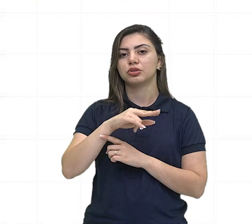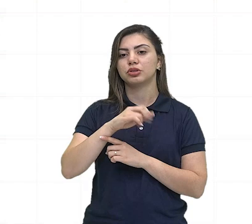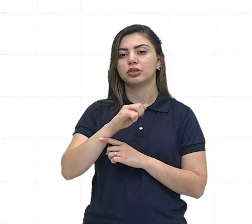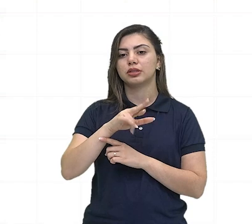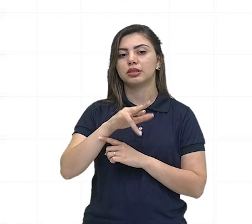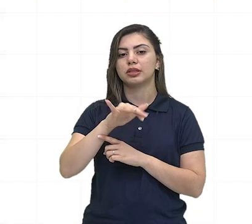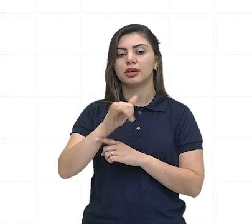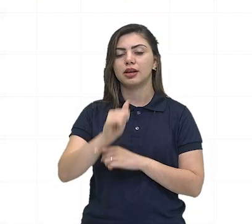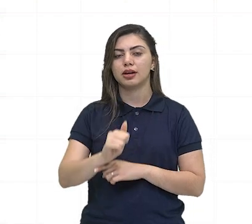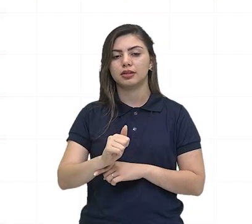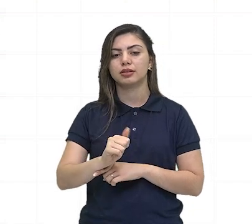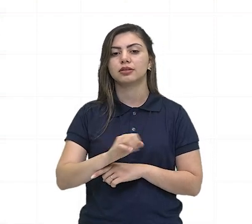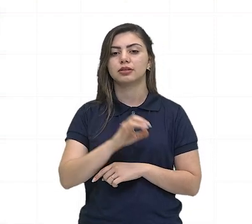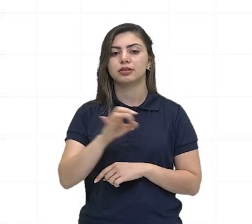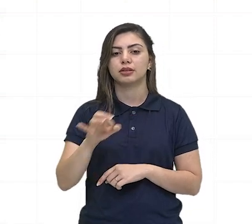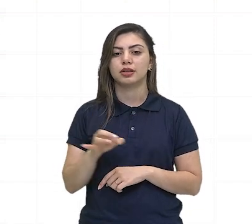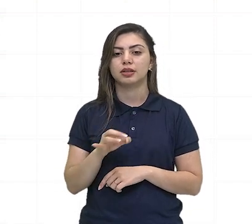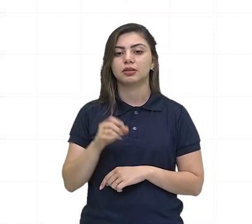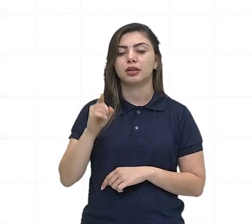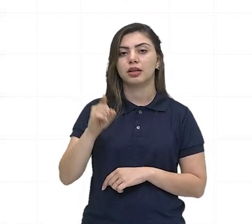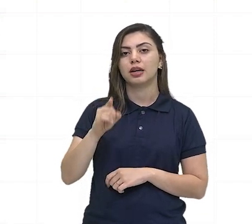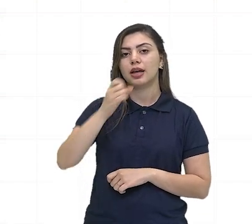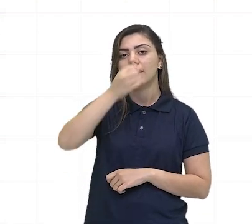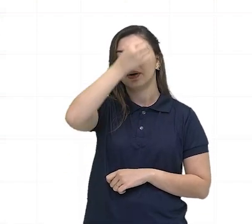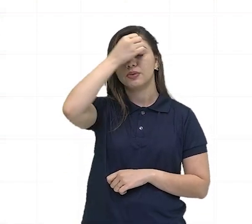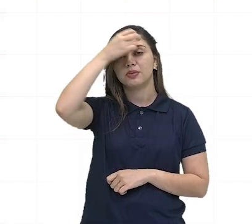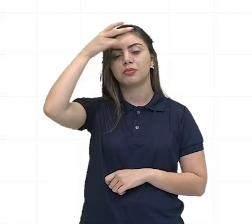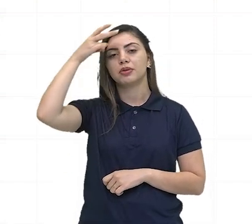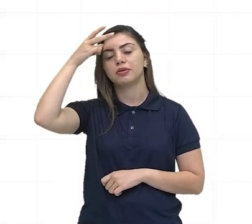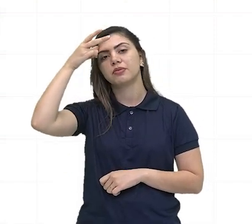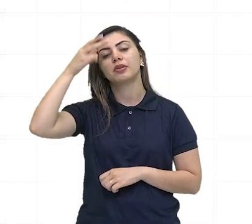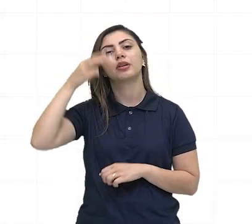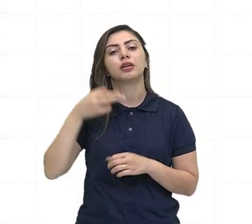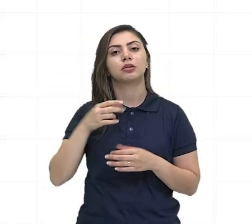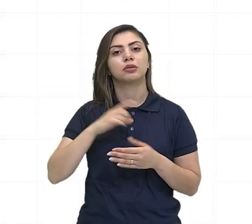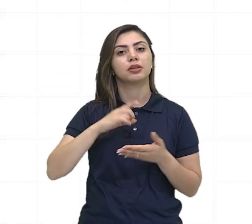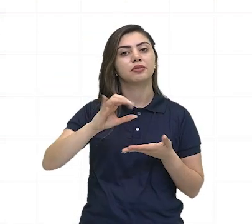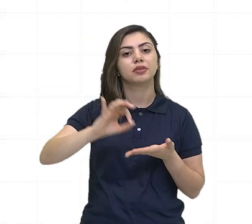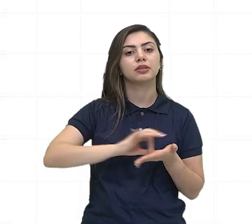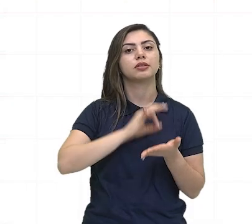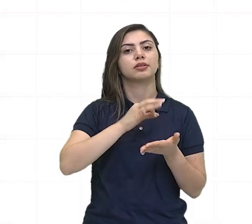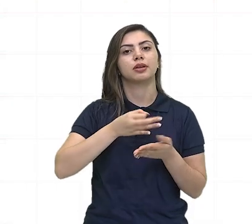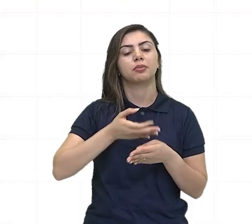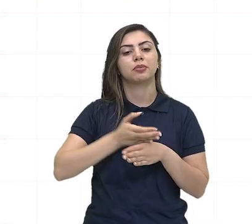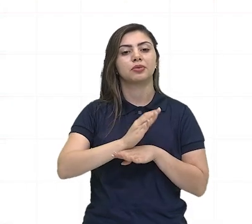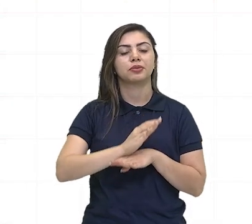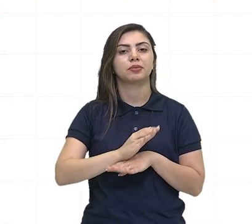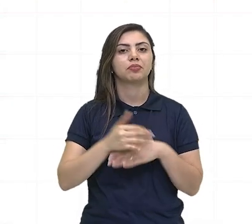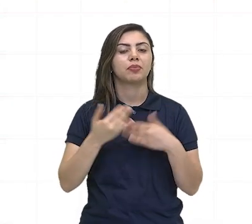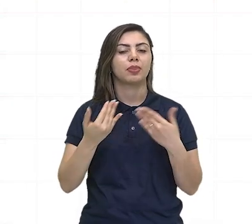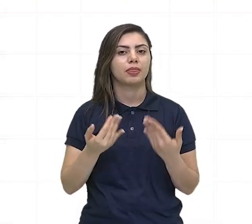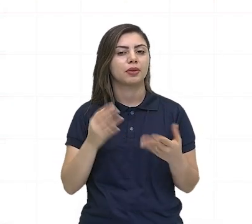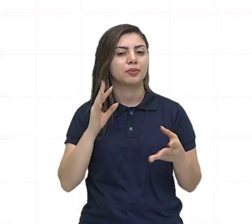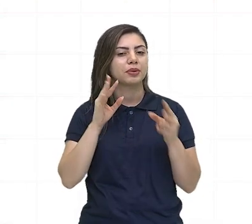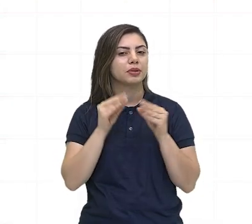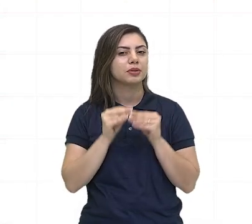municipais e sancionadas pelo prefeito. Então, o bairro, né, os bairros que são pedaços